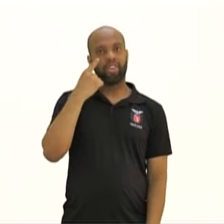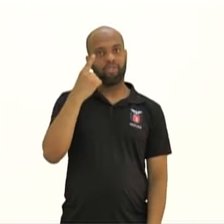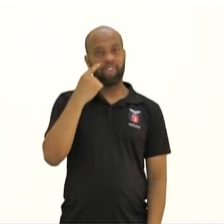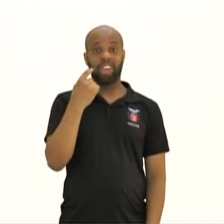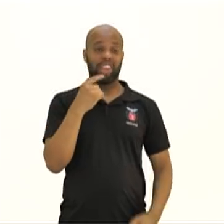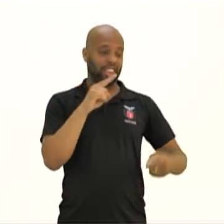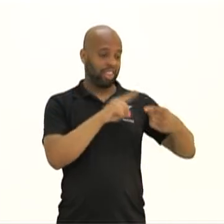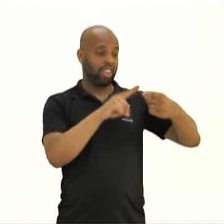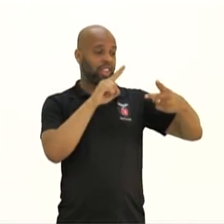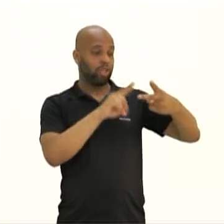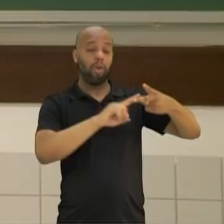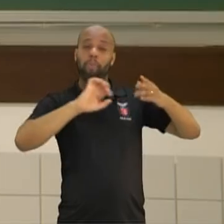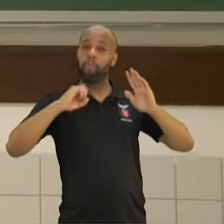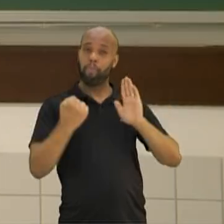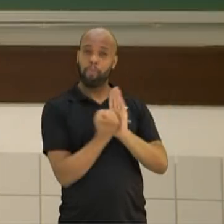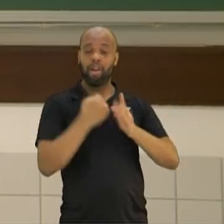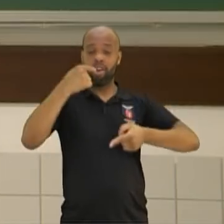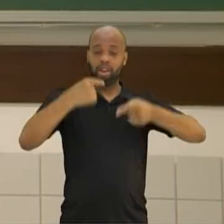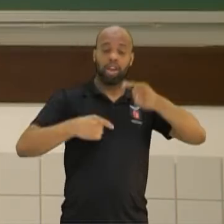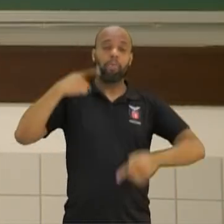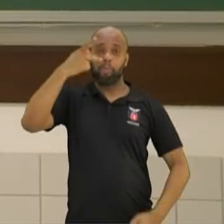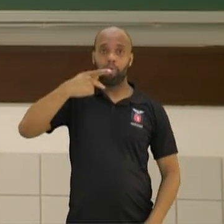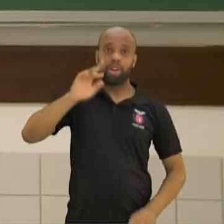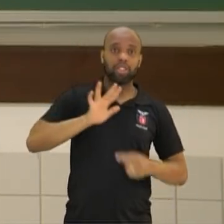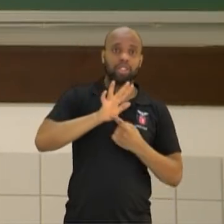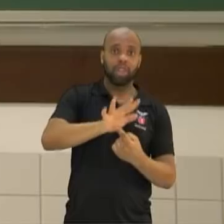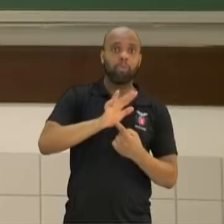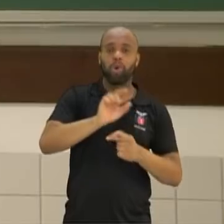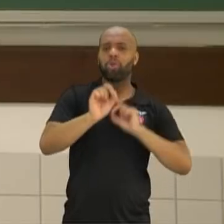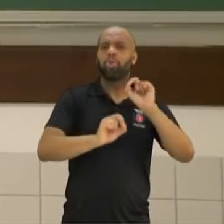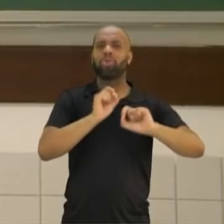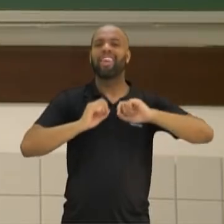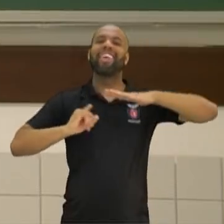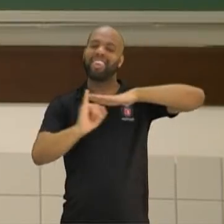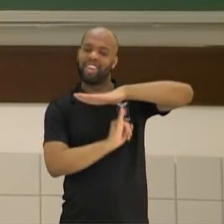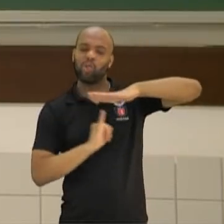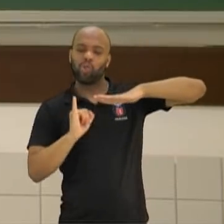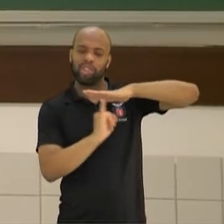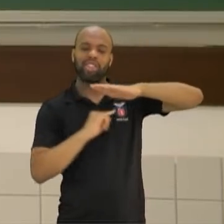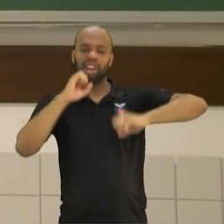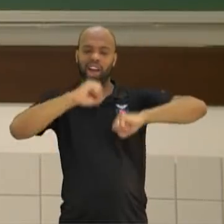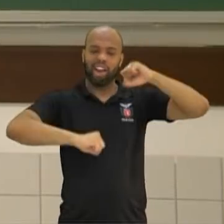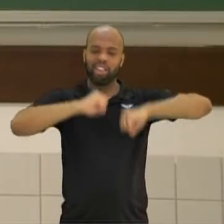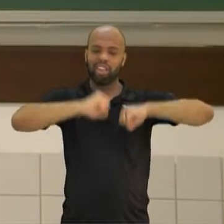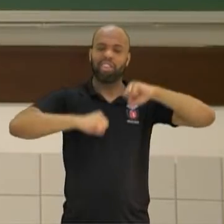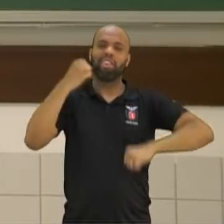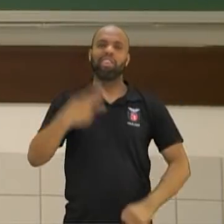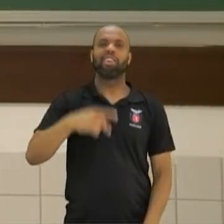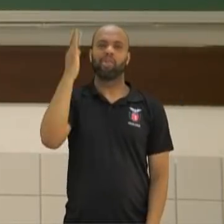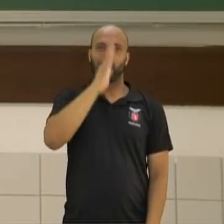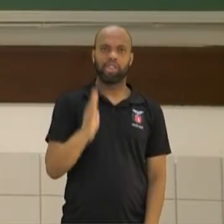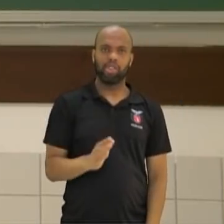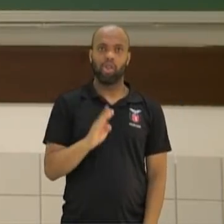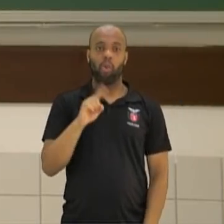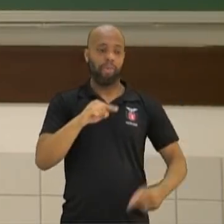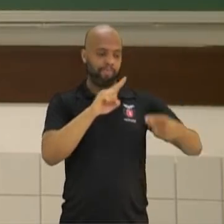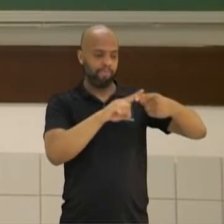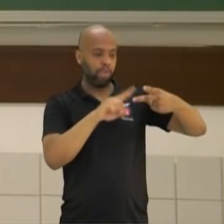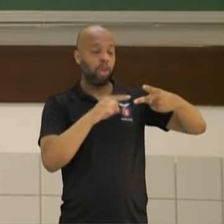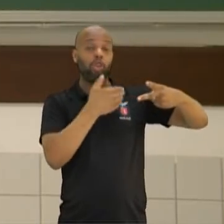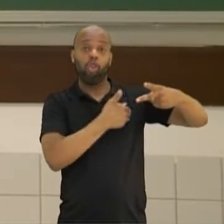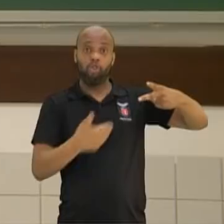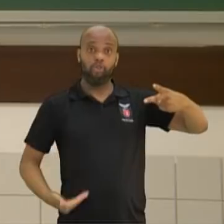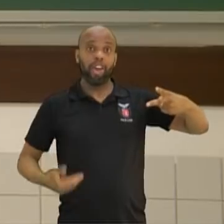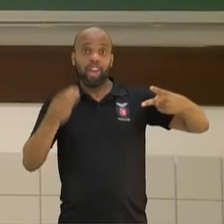marcos políticos que destacam essa característica da industrialização brasileira. Dois governos que buscaram na